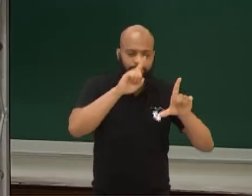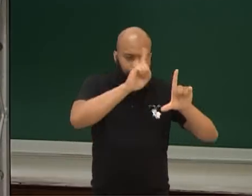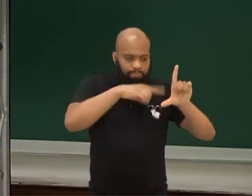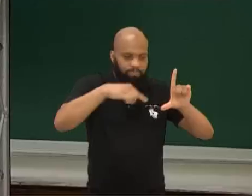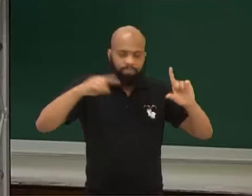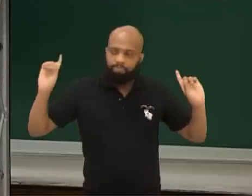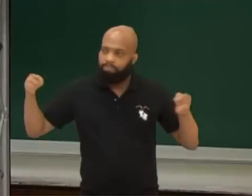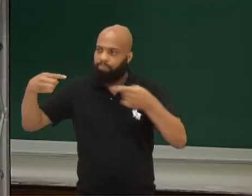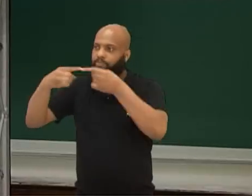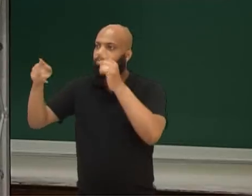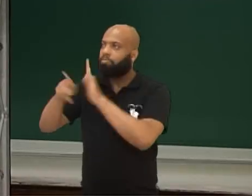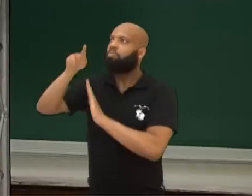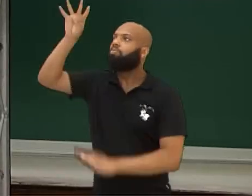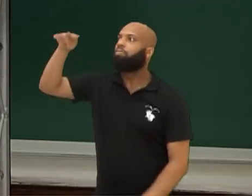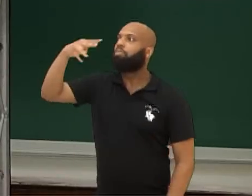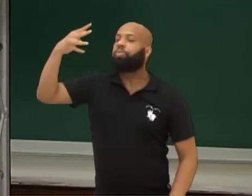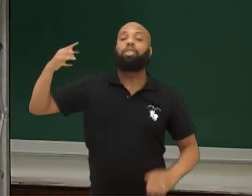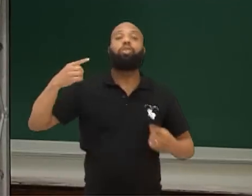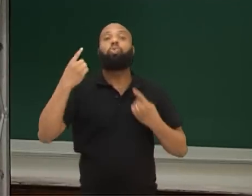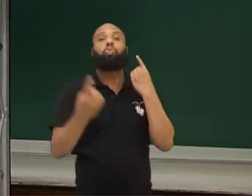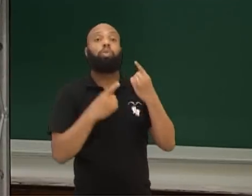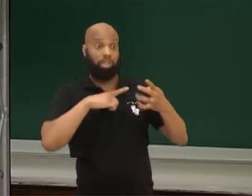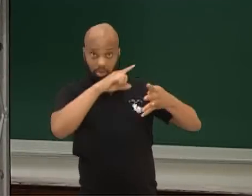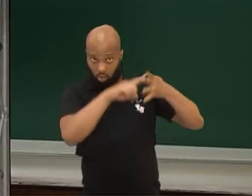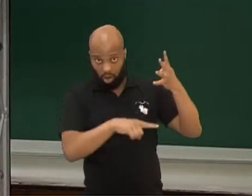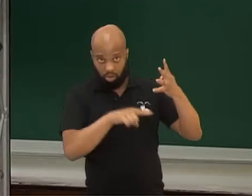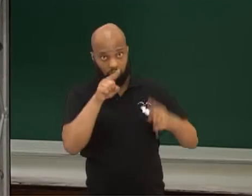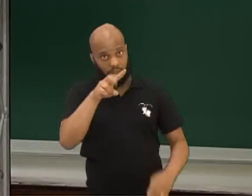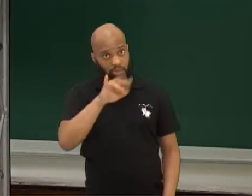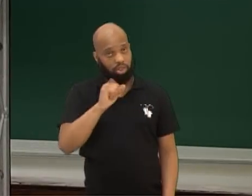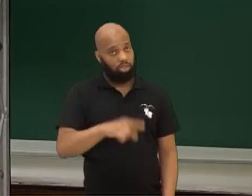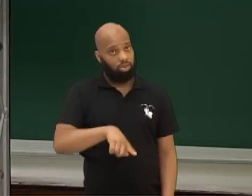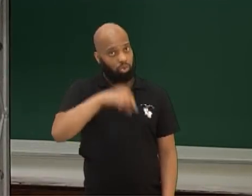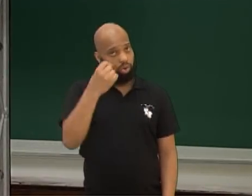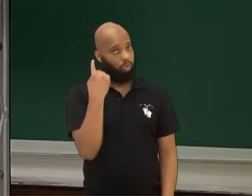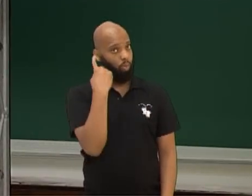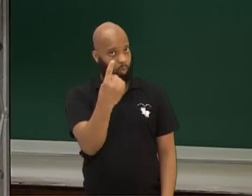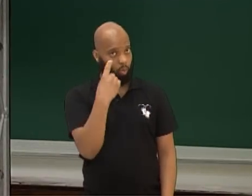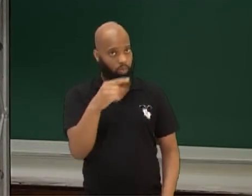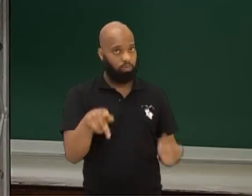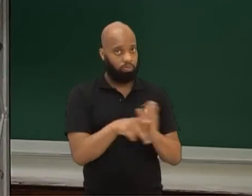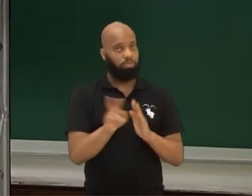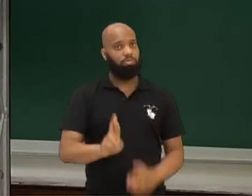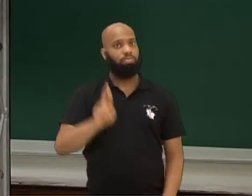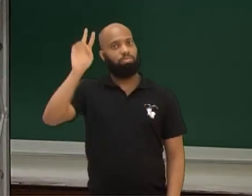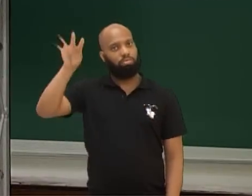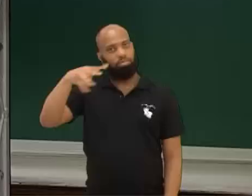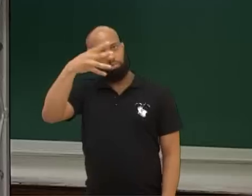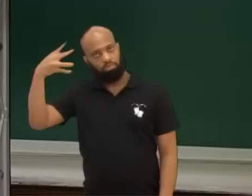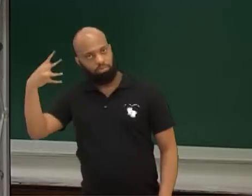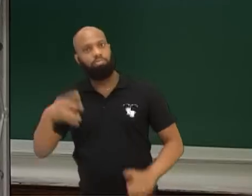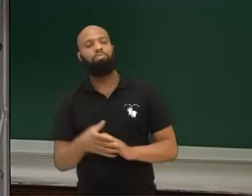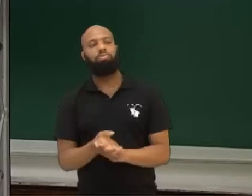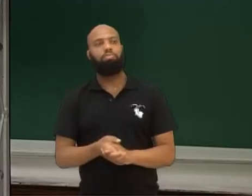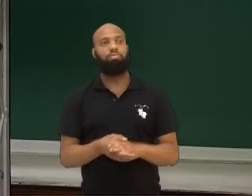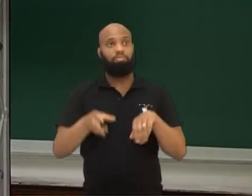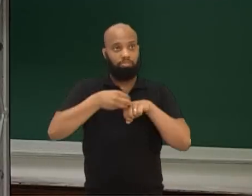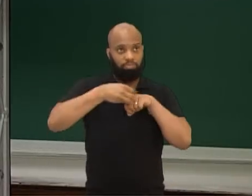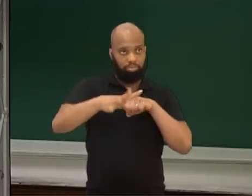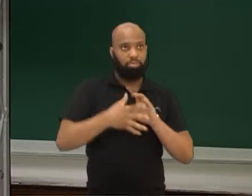gráfico, esse ou esse, qual desses 4 representa essa tabela aqui, tá? Então, uma